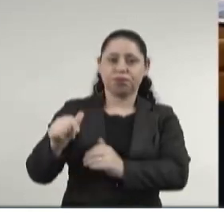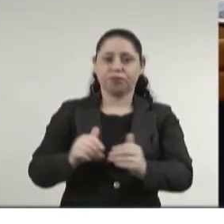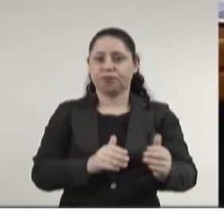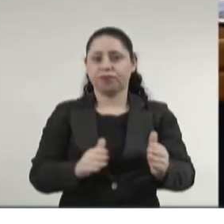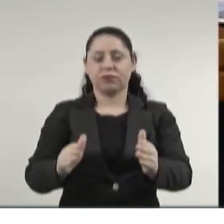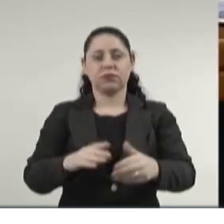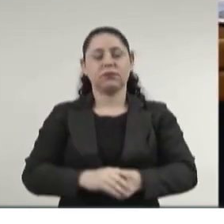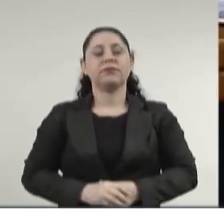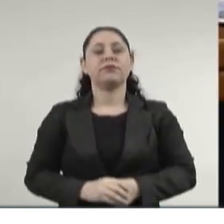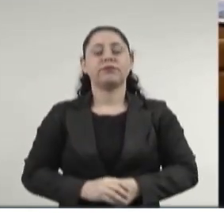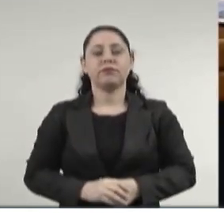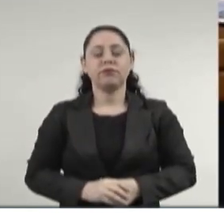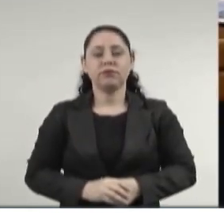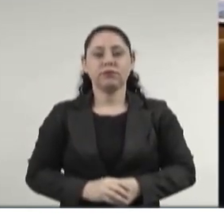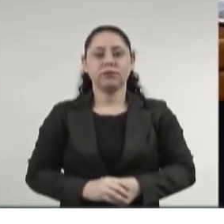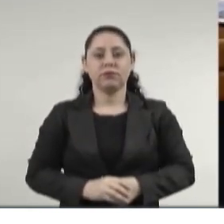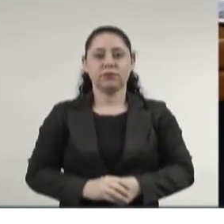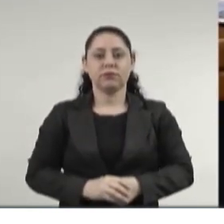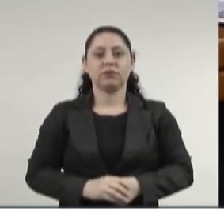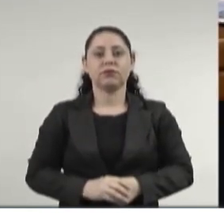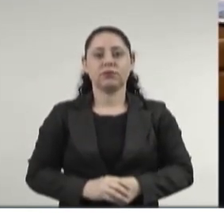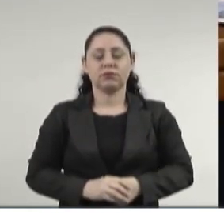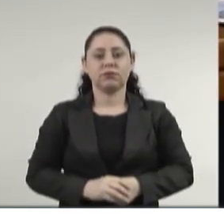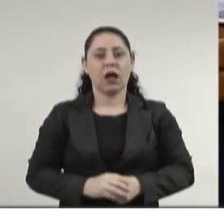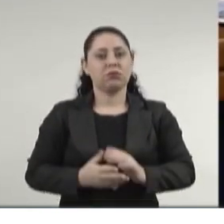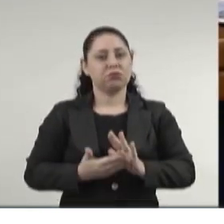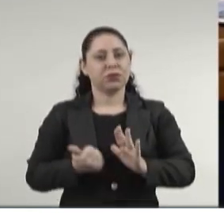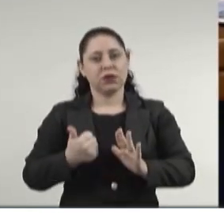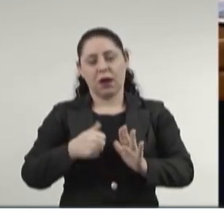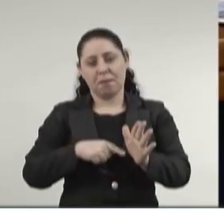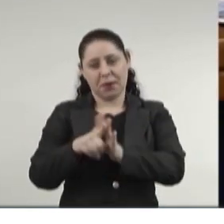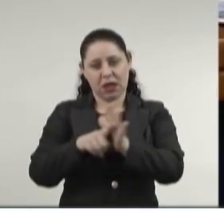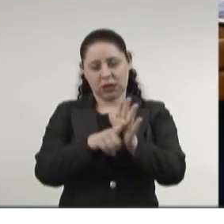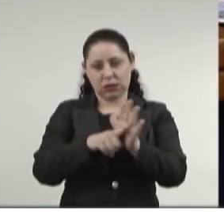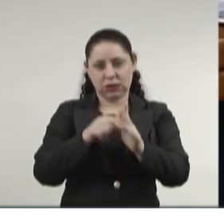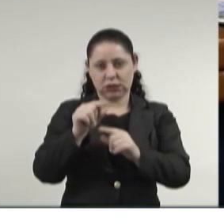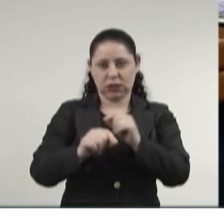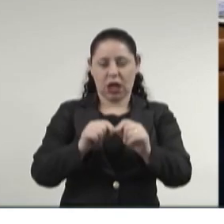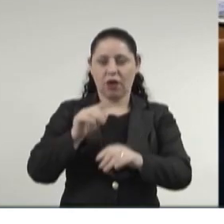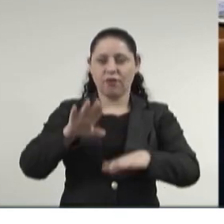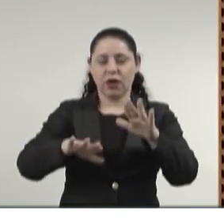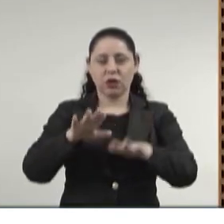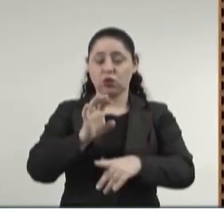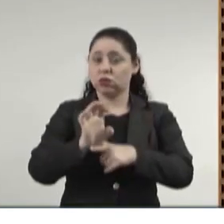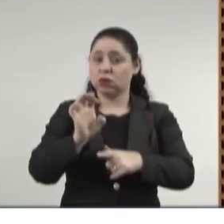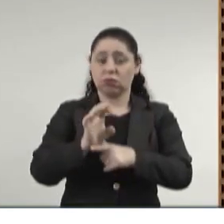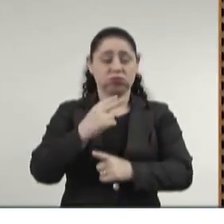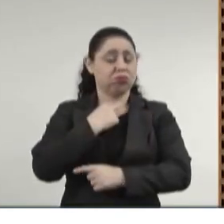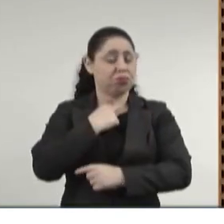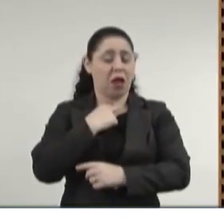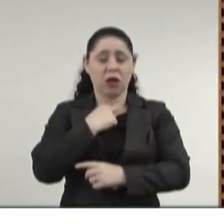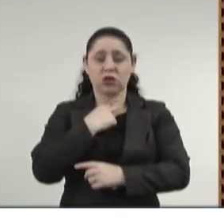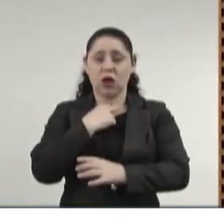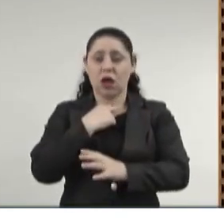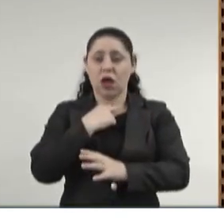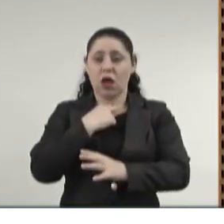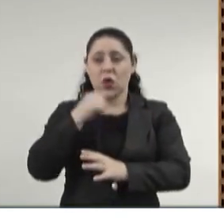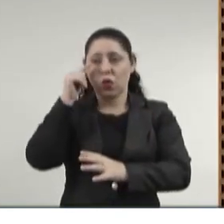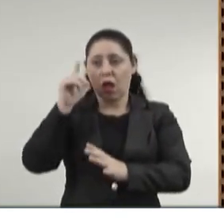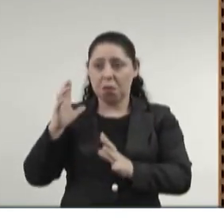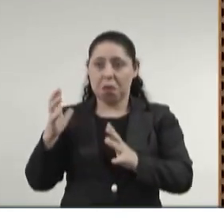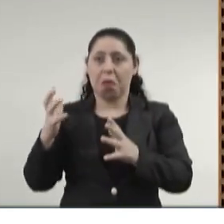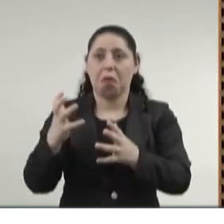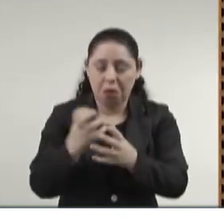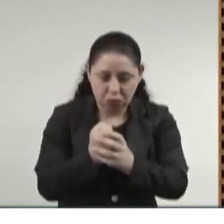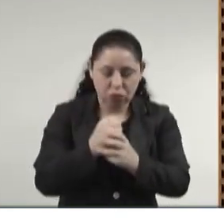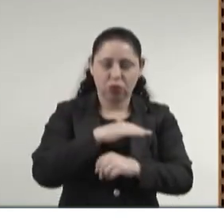microbacias, e aí tirar essas pesquisas, muitas vezes o Estado não pode abraçar tudo, mas